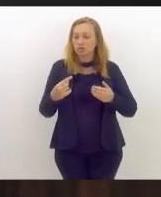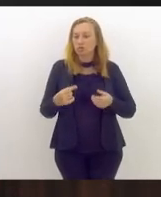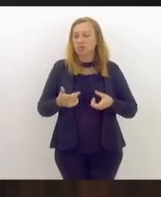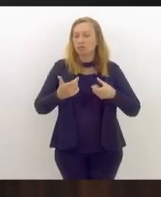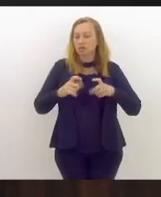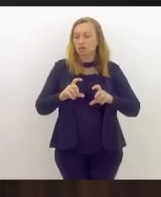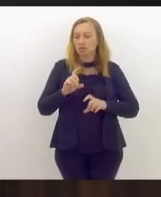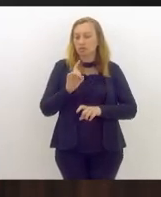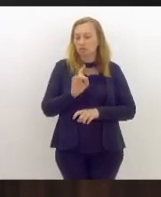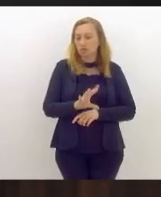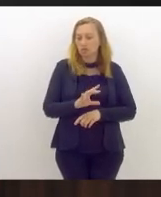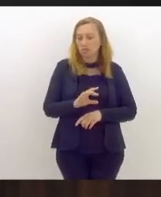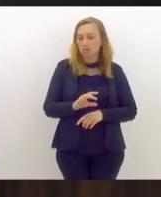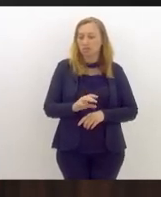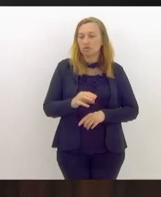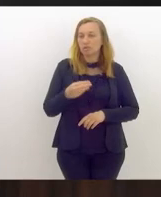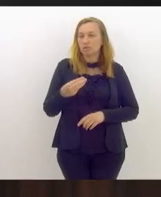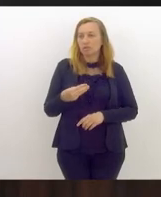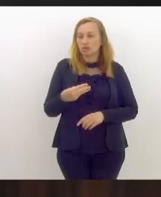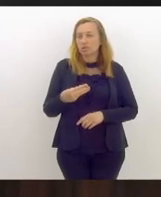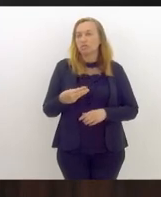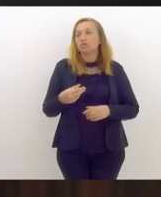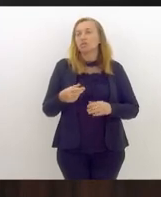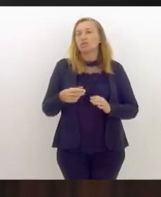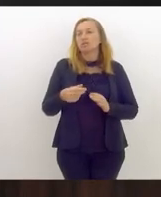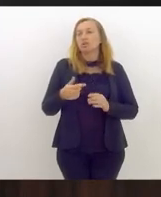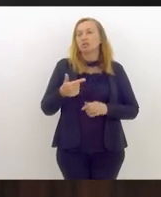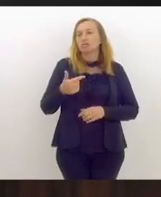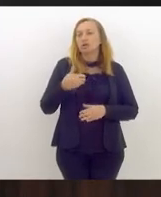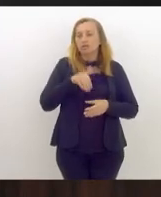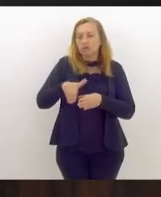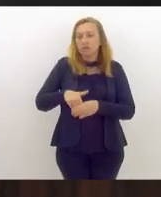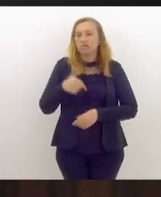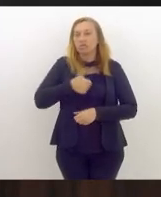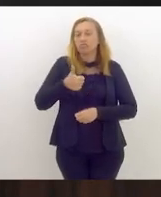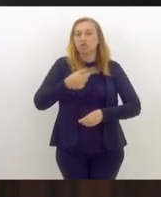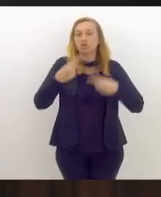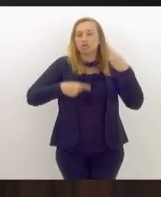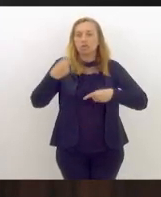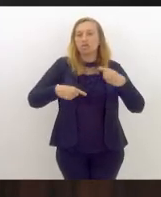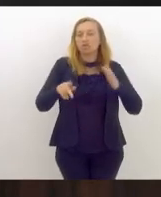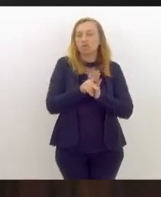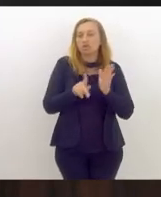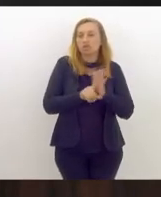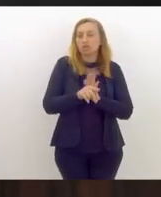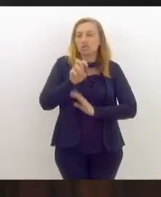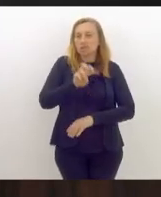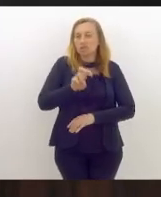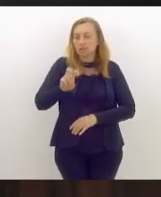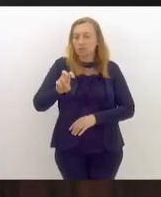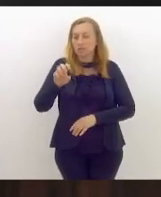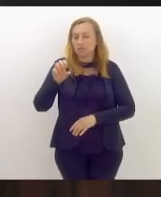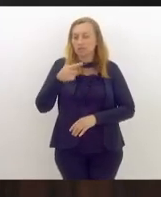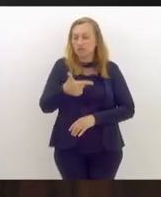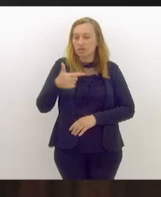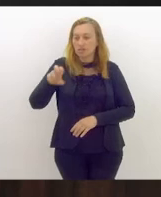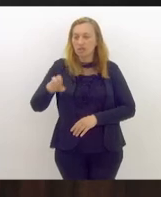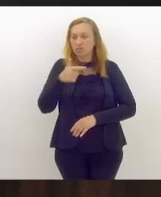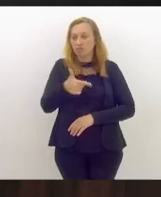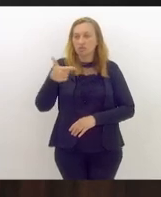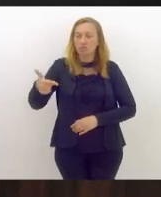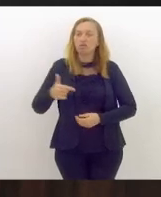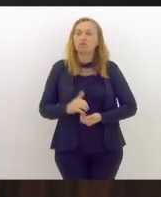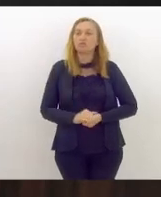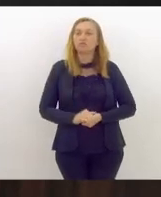do artigo 47 do Regimento Interno, em tramitação ordinária, em votação, em primeira discussão, projeto de lei 5525 de